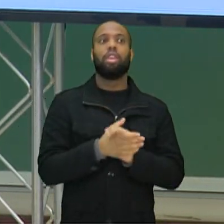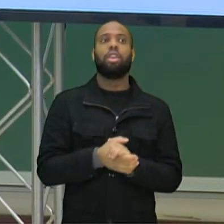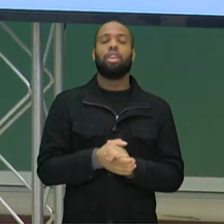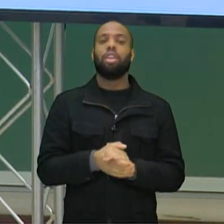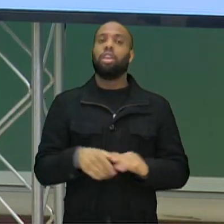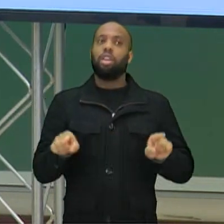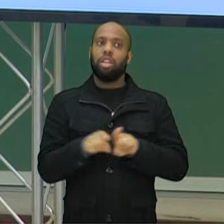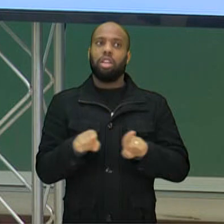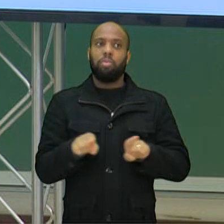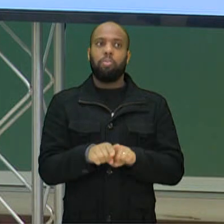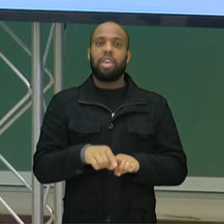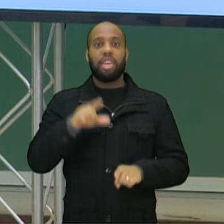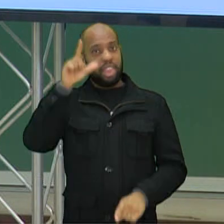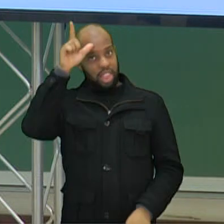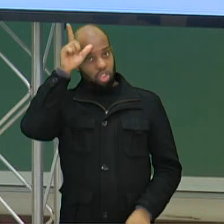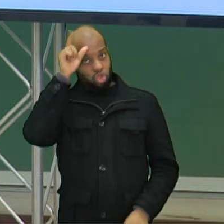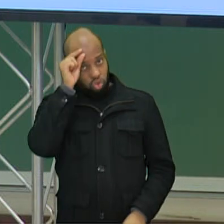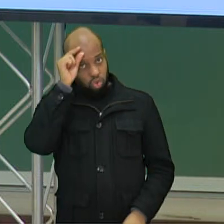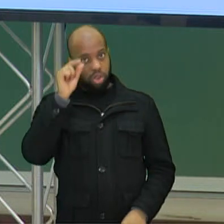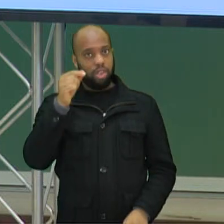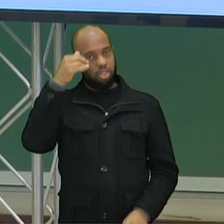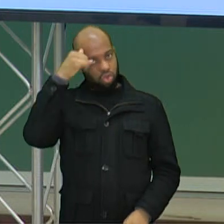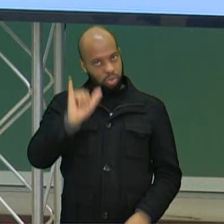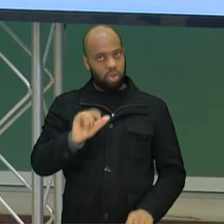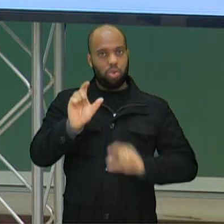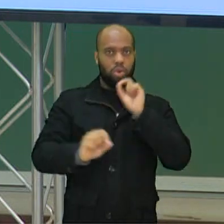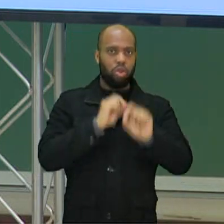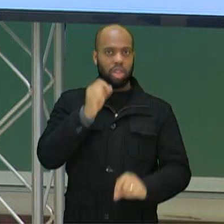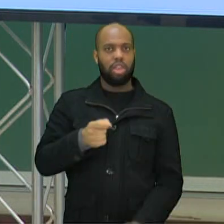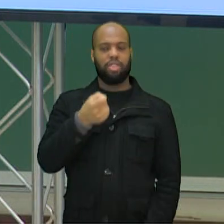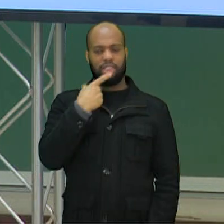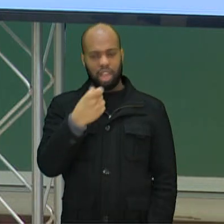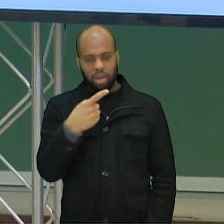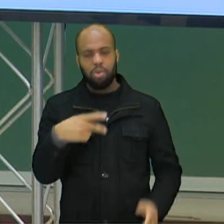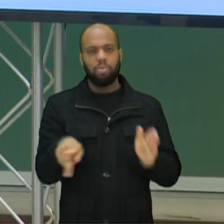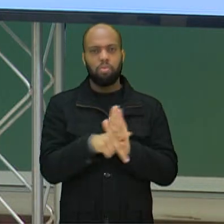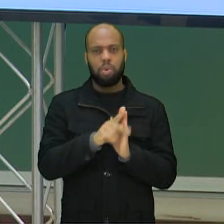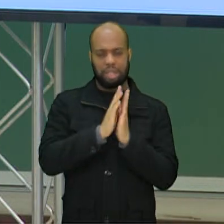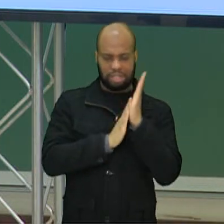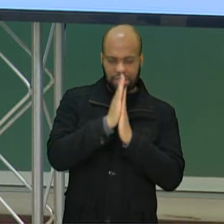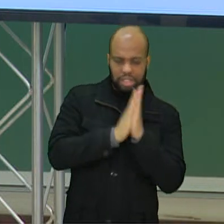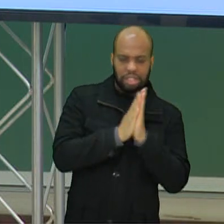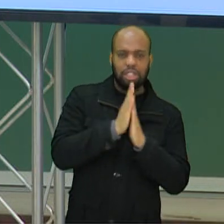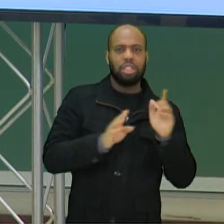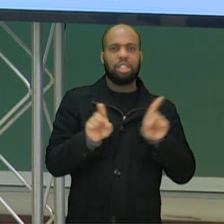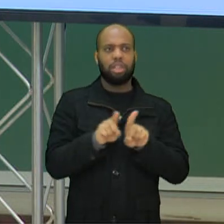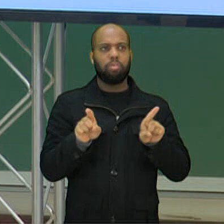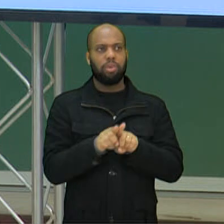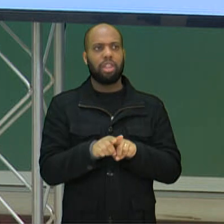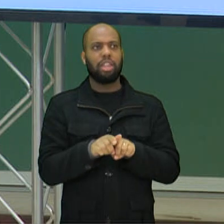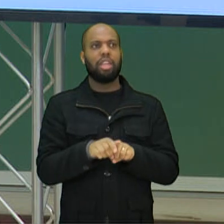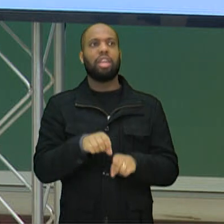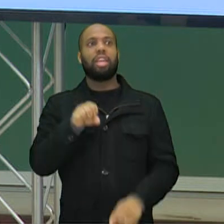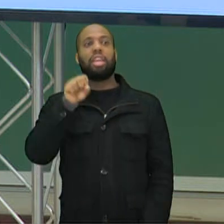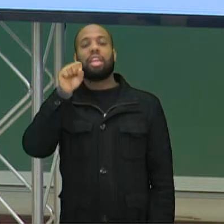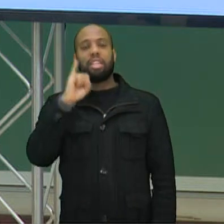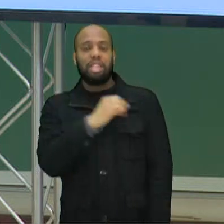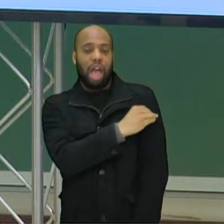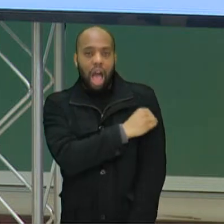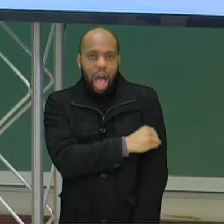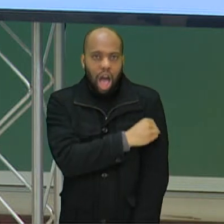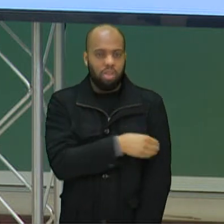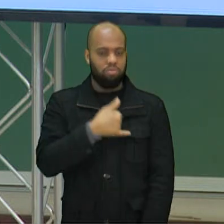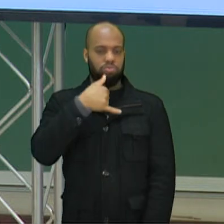uso de medicamentos, ansiedade, níveis elevados de estresse, doenças cardíacas, excesso de álcool, drogas, tabagismo